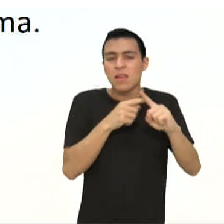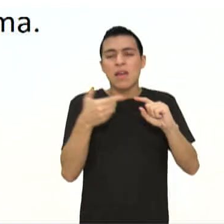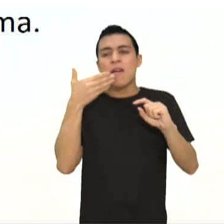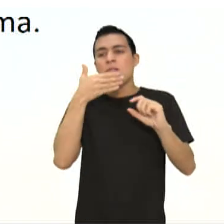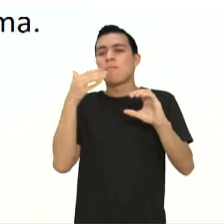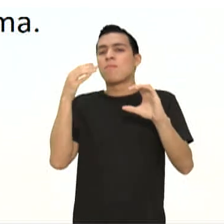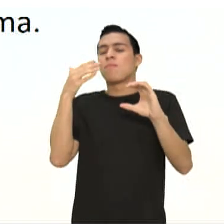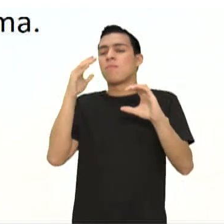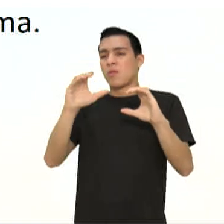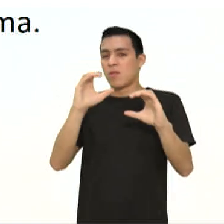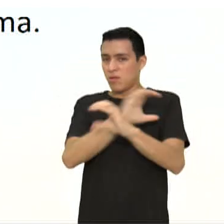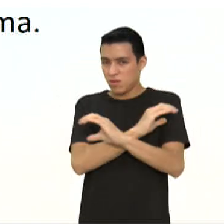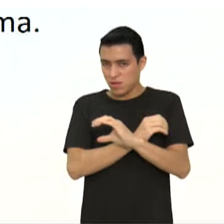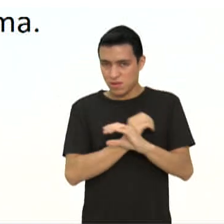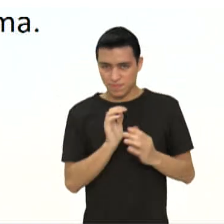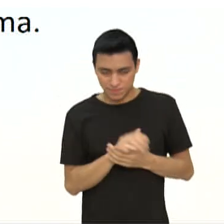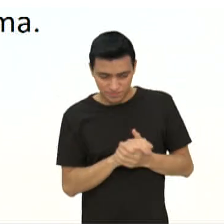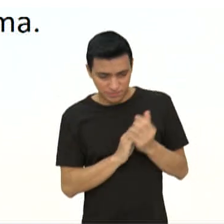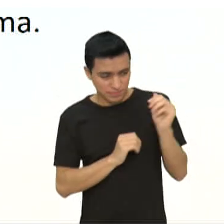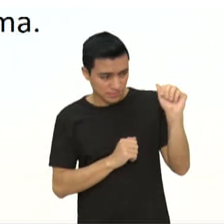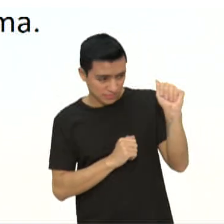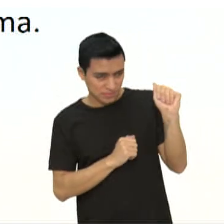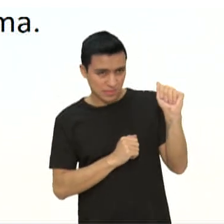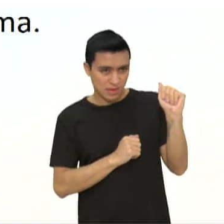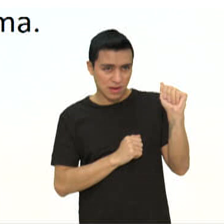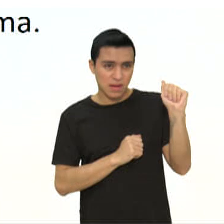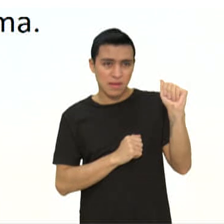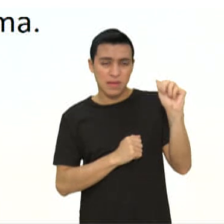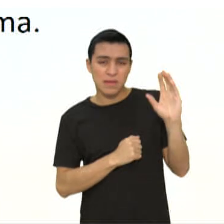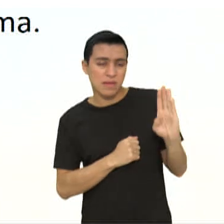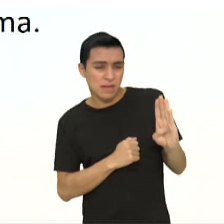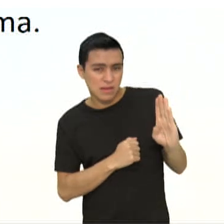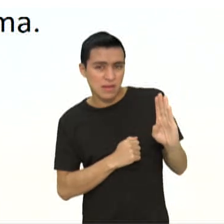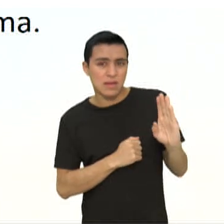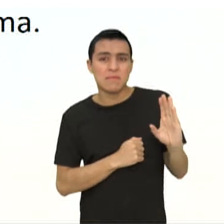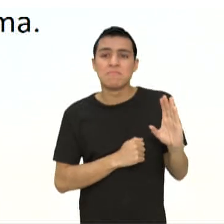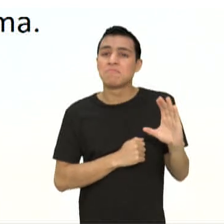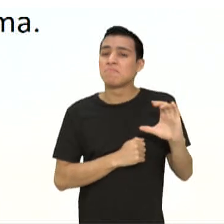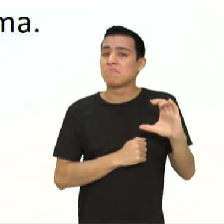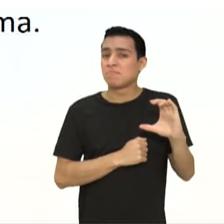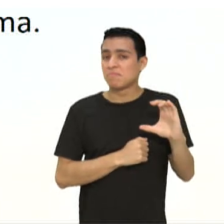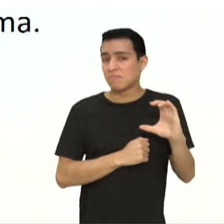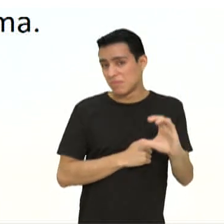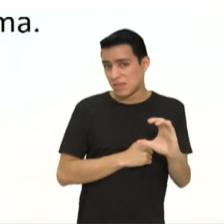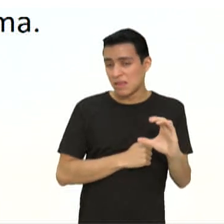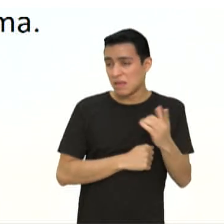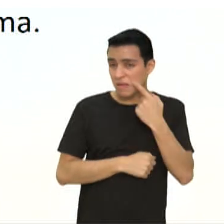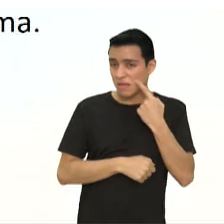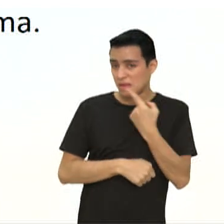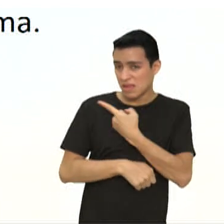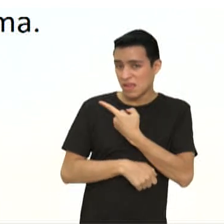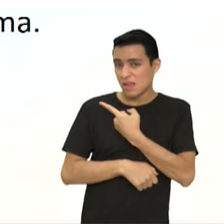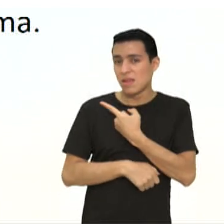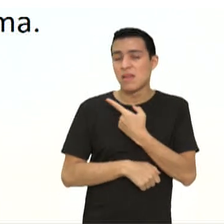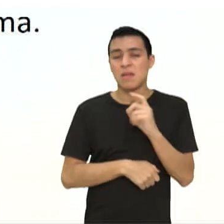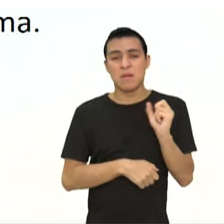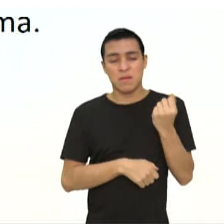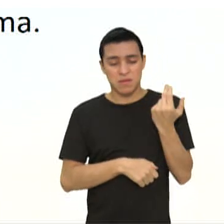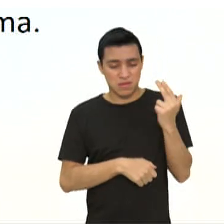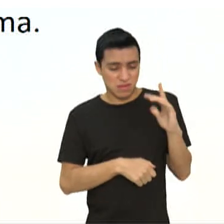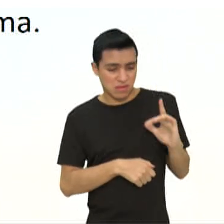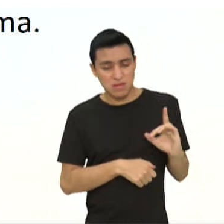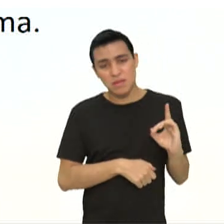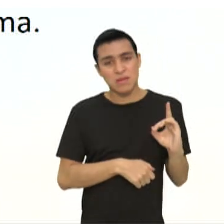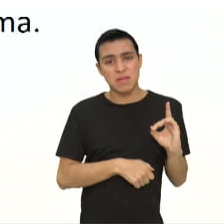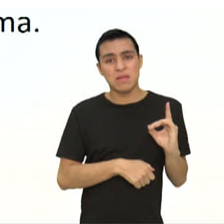notícia? Letra A, citoplasma. Letra B, citoesqueleto. Letra C, complexo de Golgi. Ou